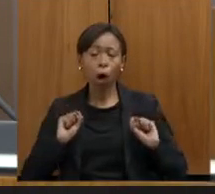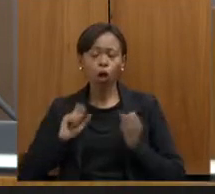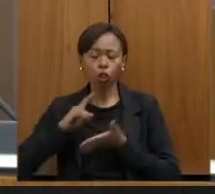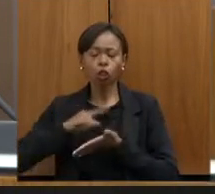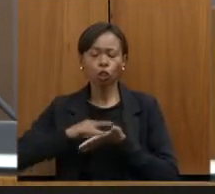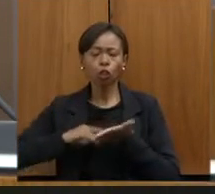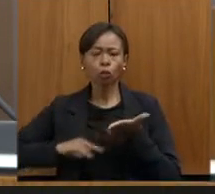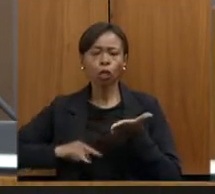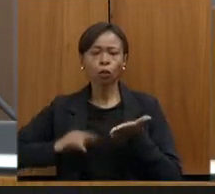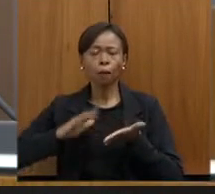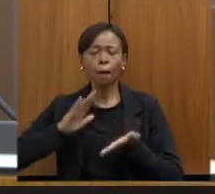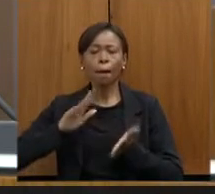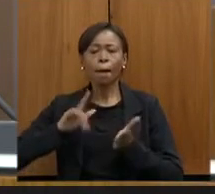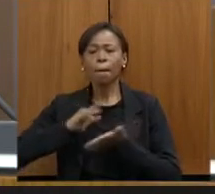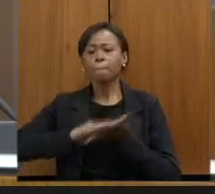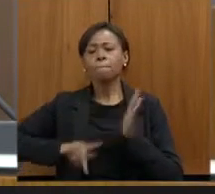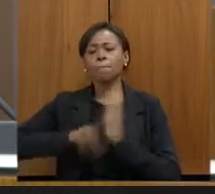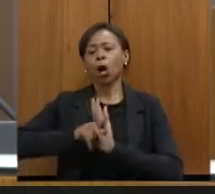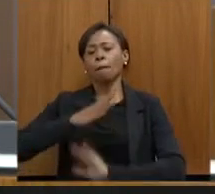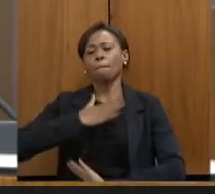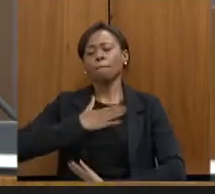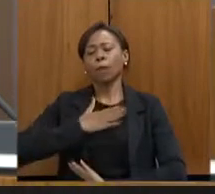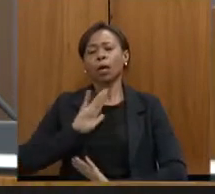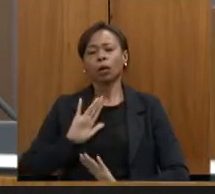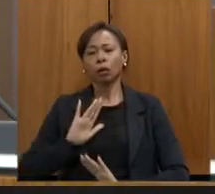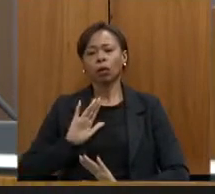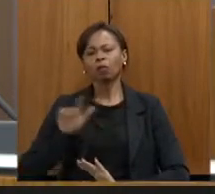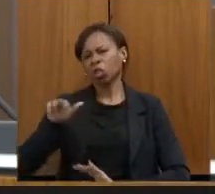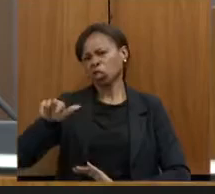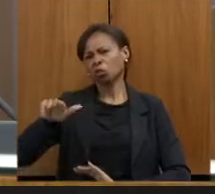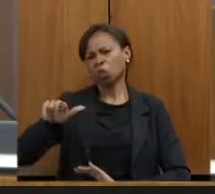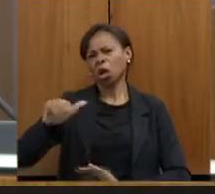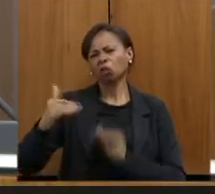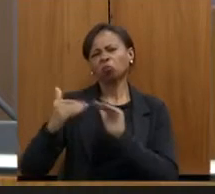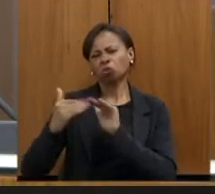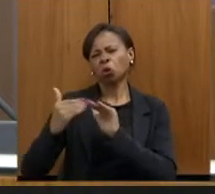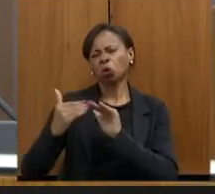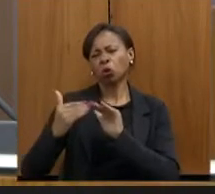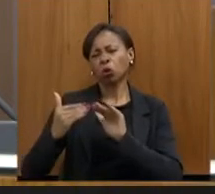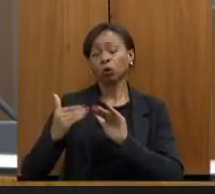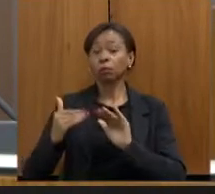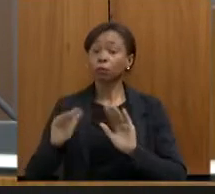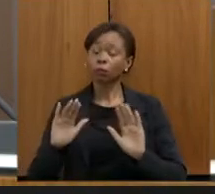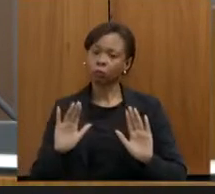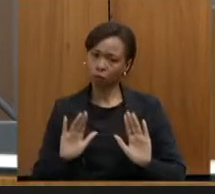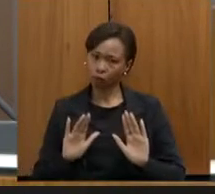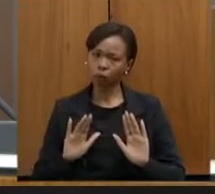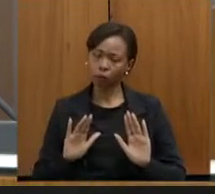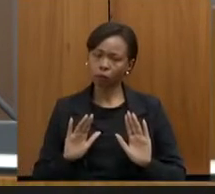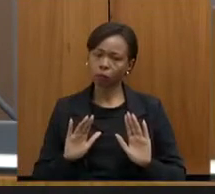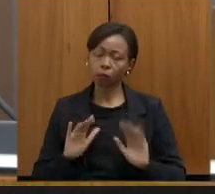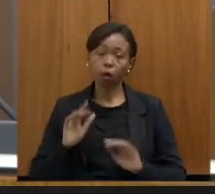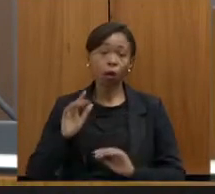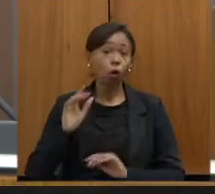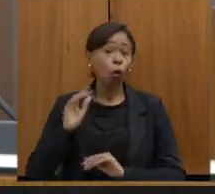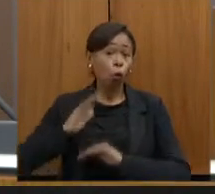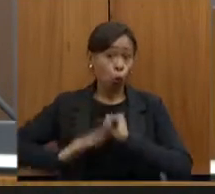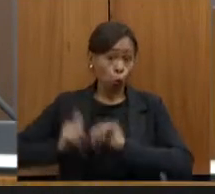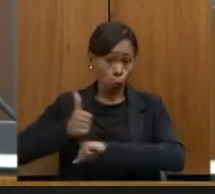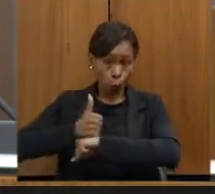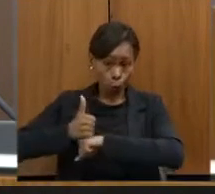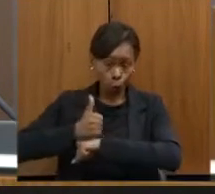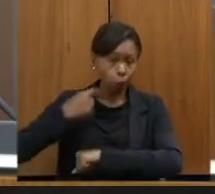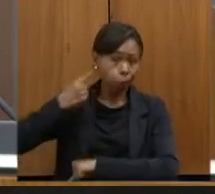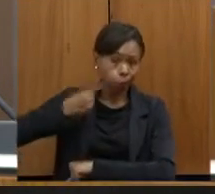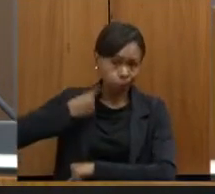nome, isso aqui vai ficar no meu nome, os meus irmãos já estão de concesso com isso. Bom, o advogado é que